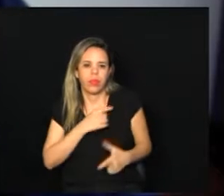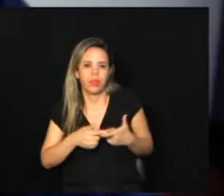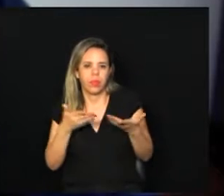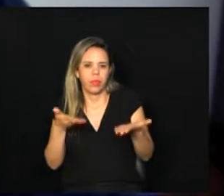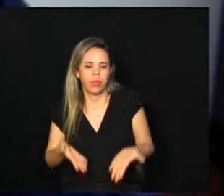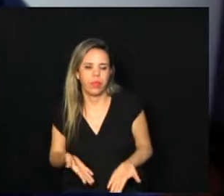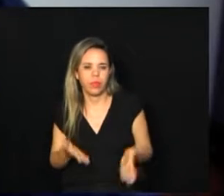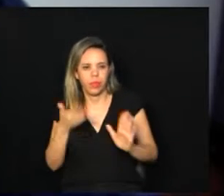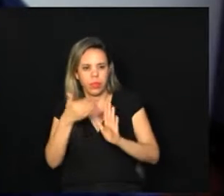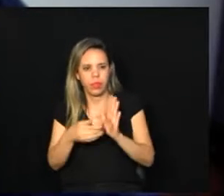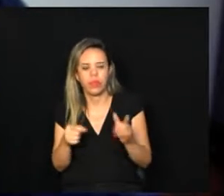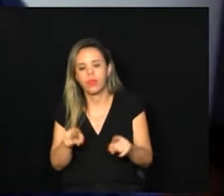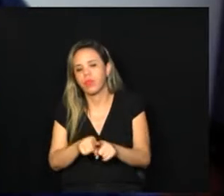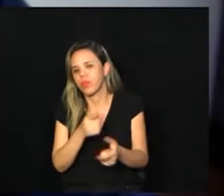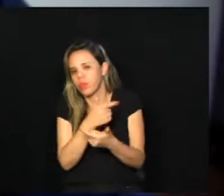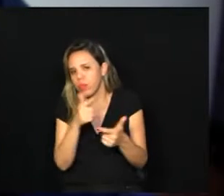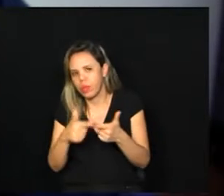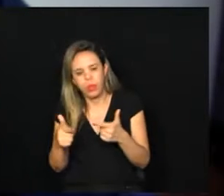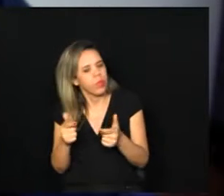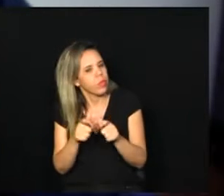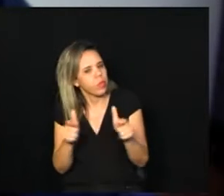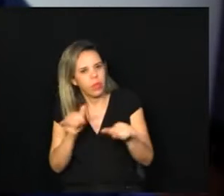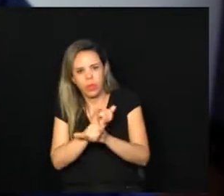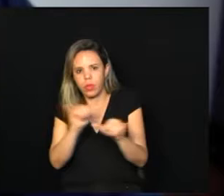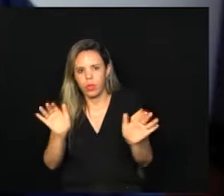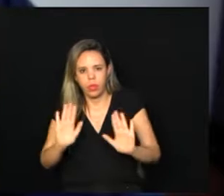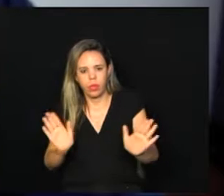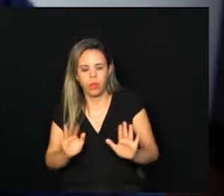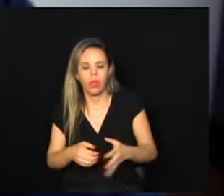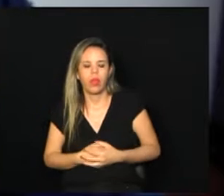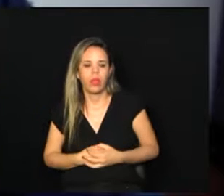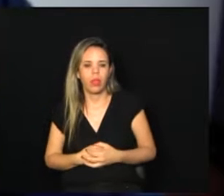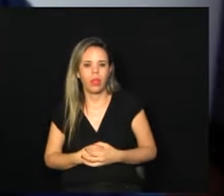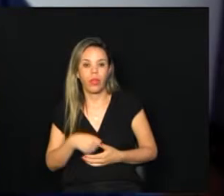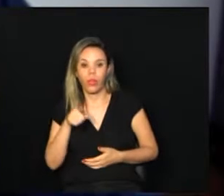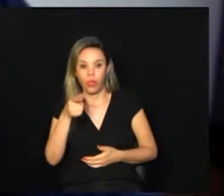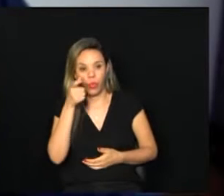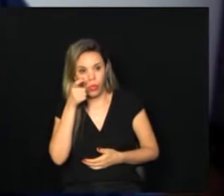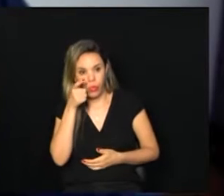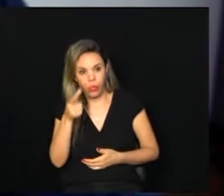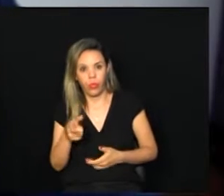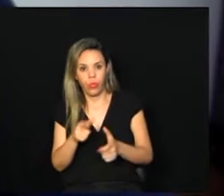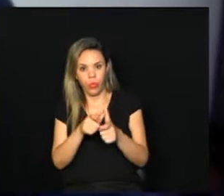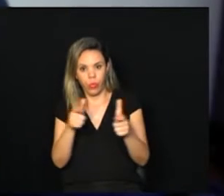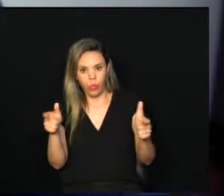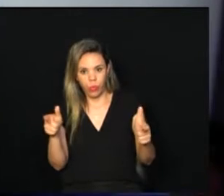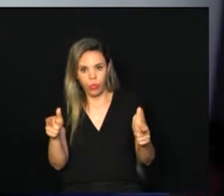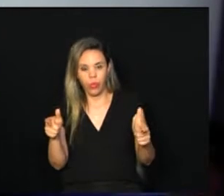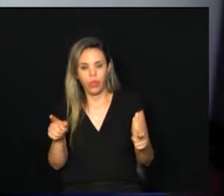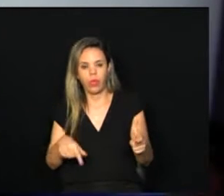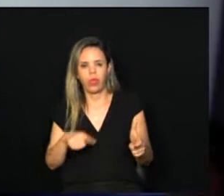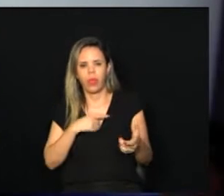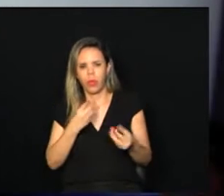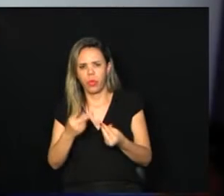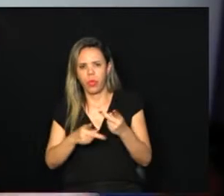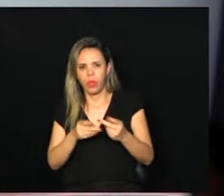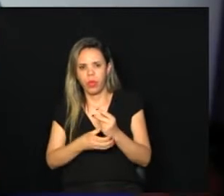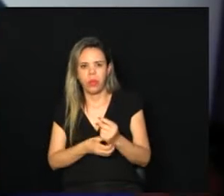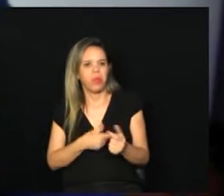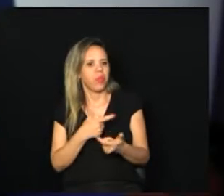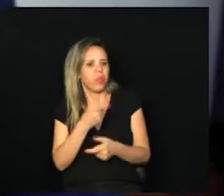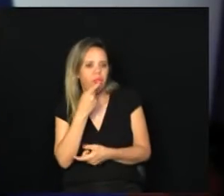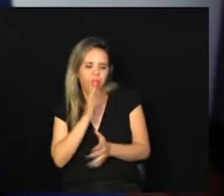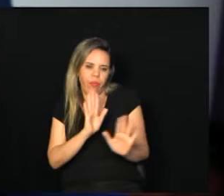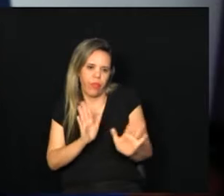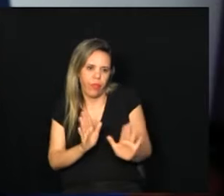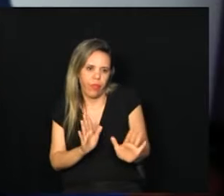aqui, foi constatado que não houve a ampla divulgação, tanto que você vê que a grande maioria, tem muita gente que não tem